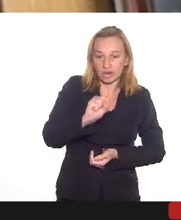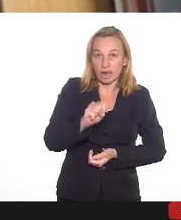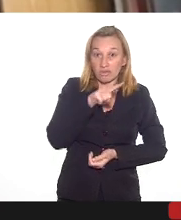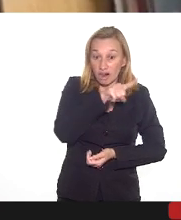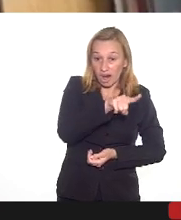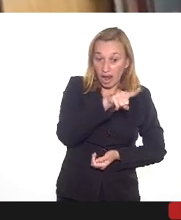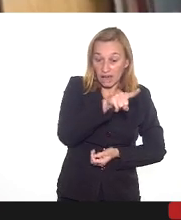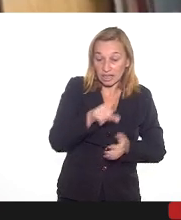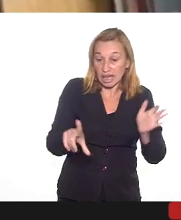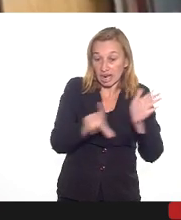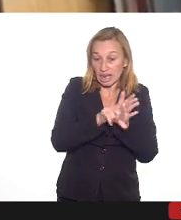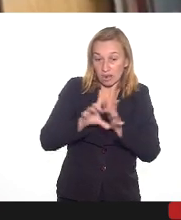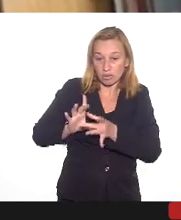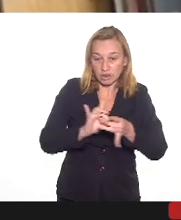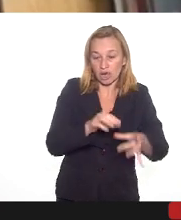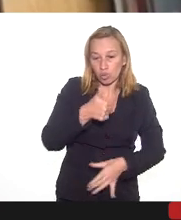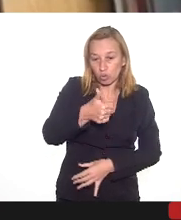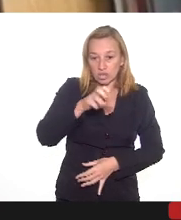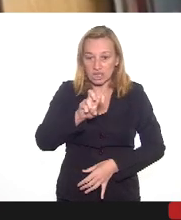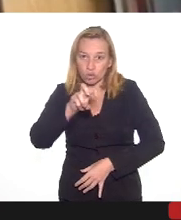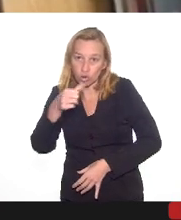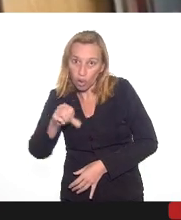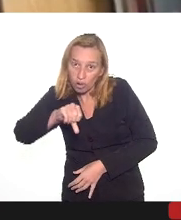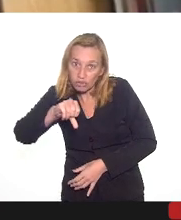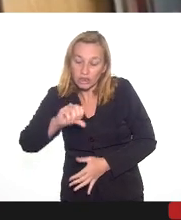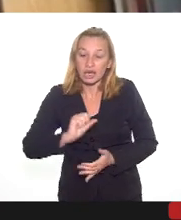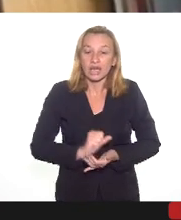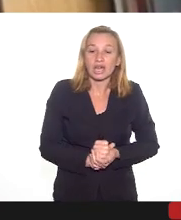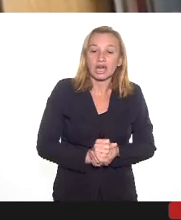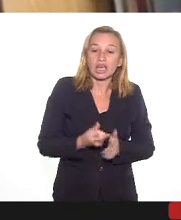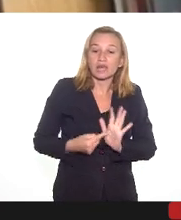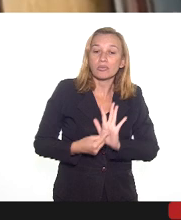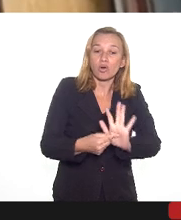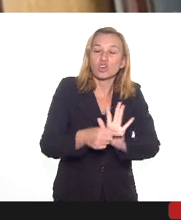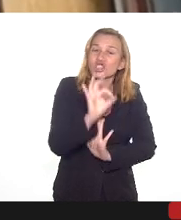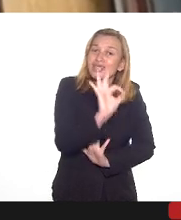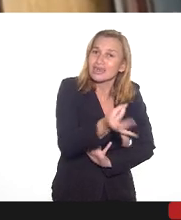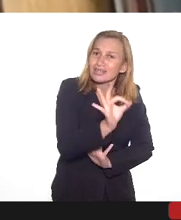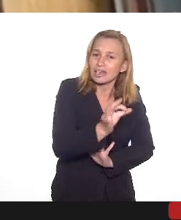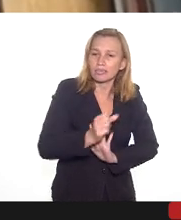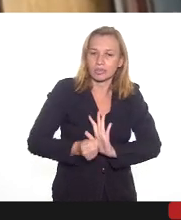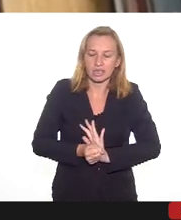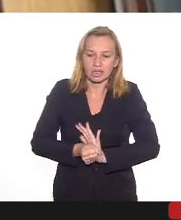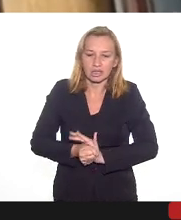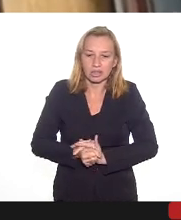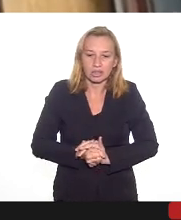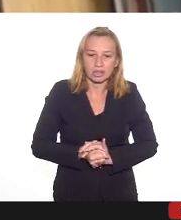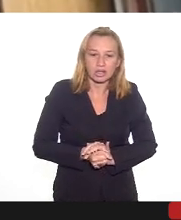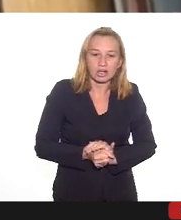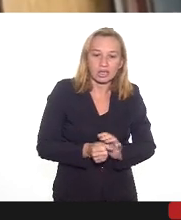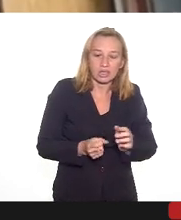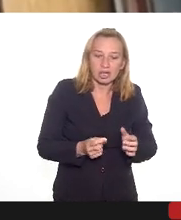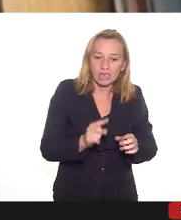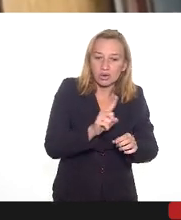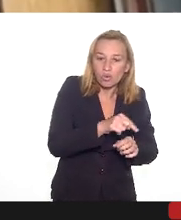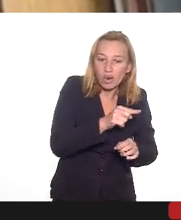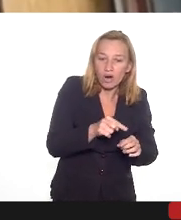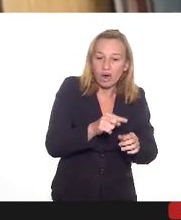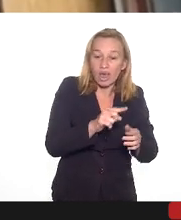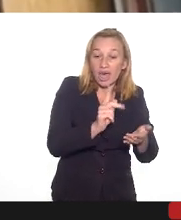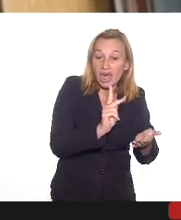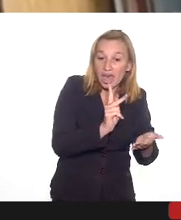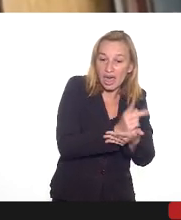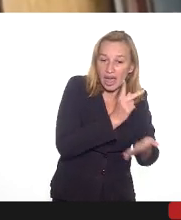da Lei Complementar 159, ele veda expressamente, né, diz que seria violação ao regime a concessão